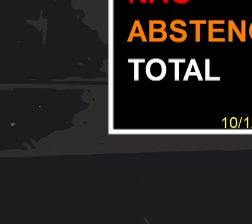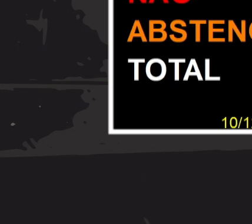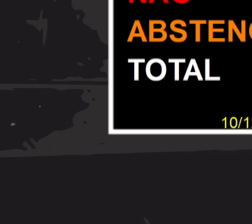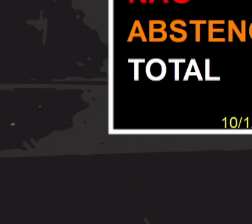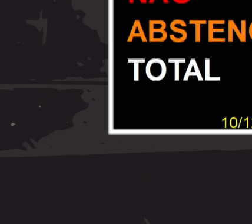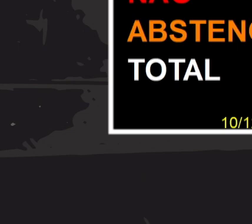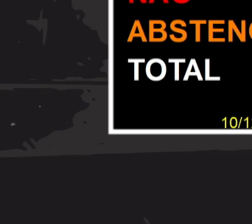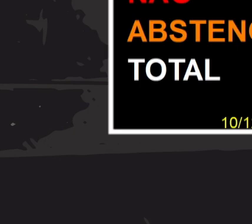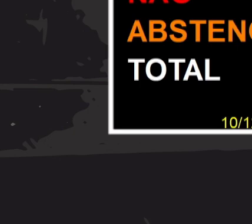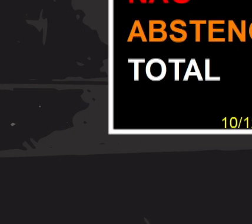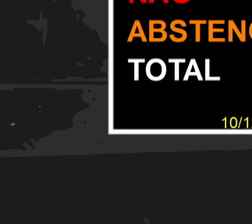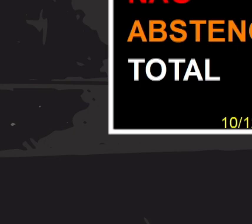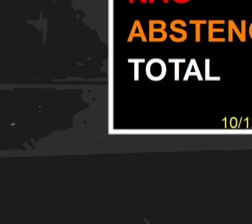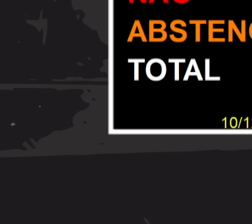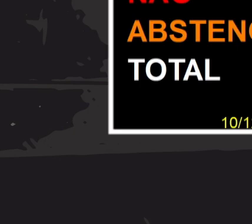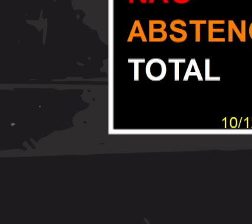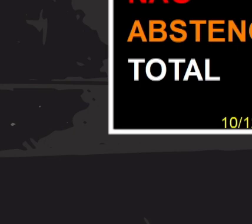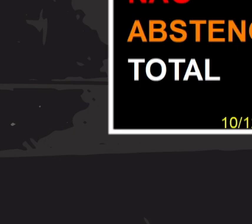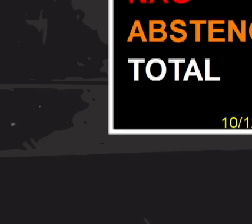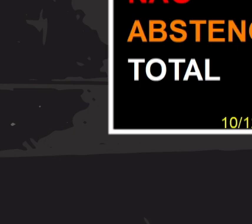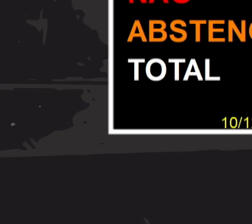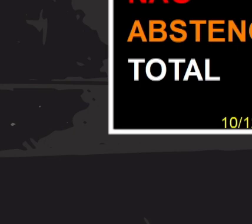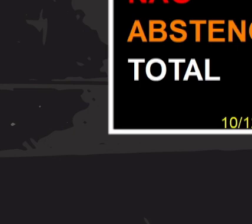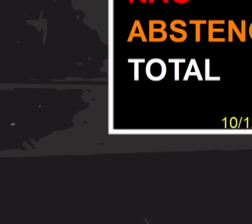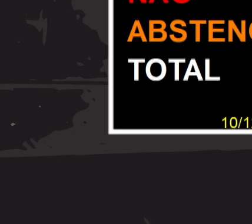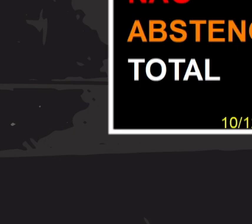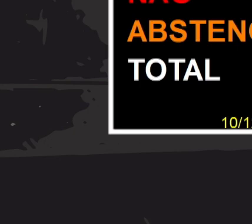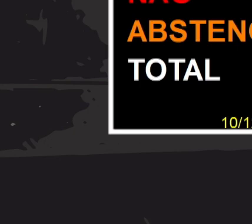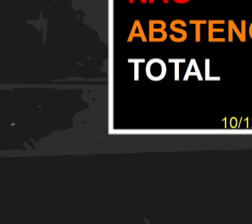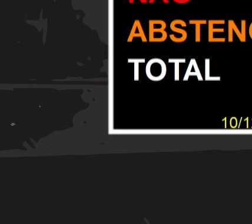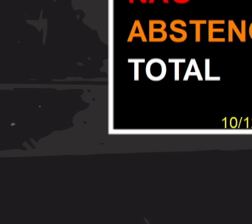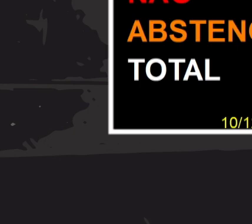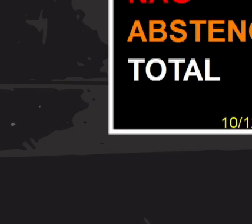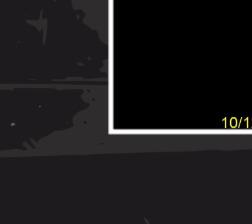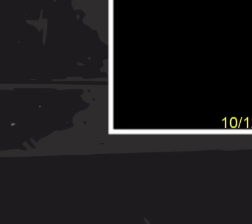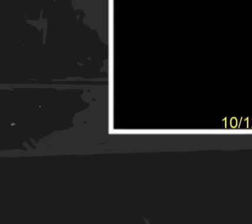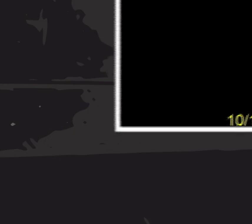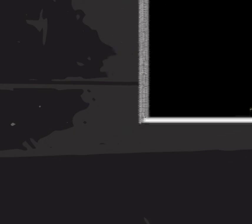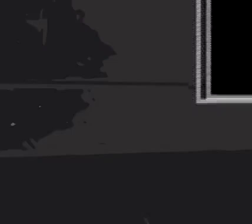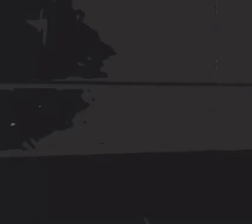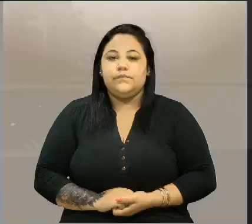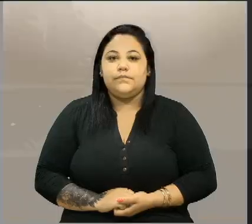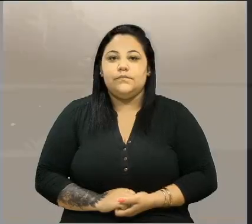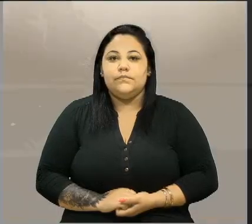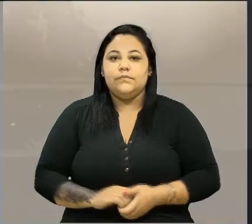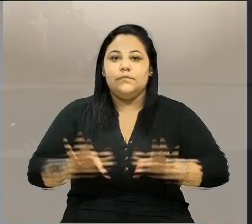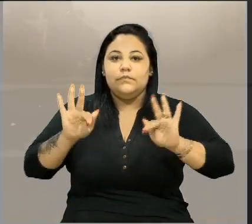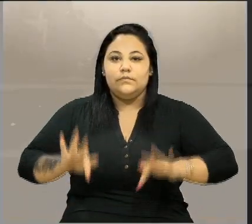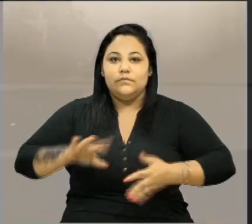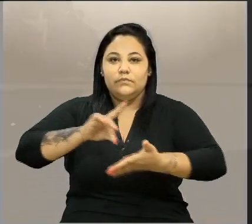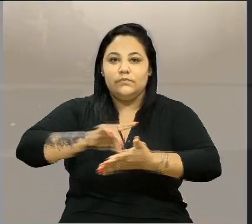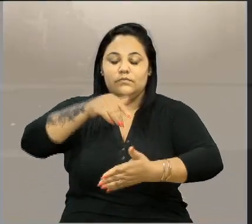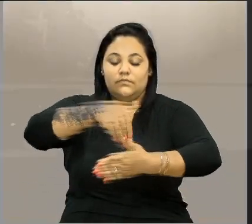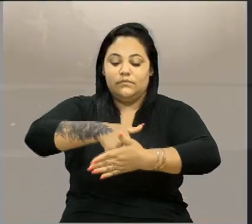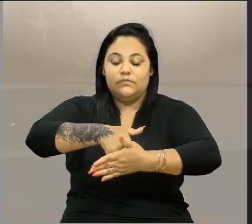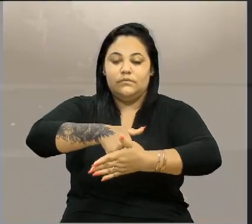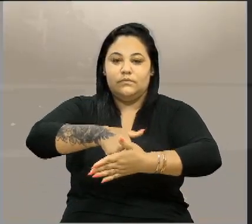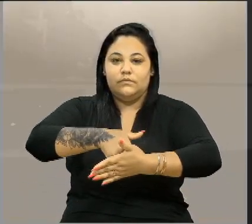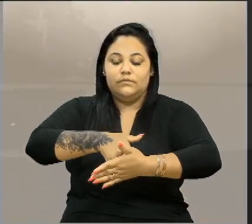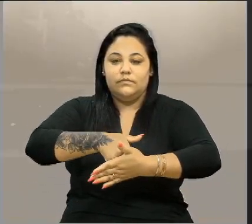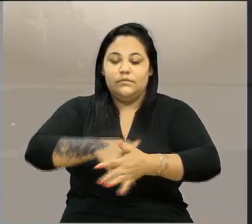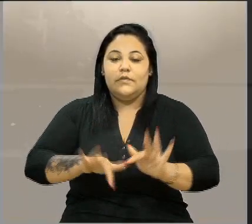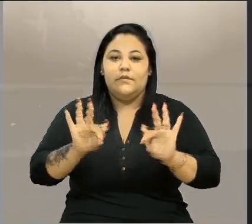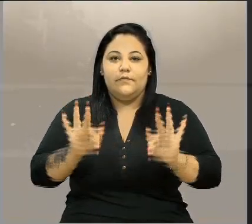Voto favorável, senhora presidente. Vereadora Gladys Frisso também vota sim. Encerrado, então, o registro dos votos. Encerrada